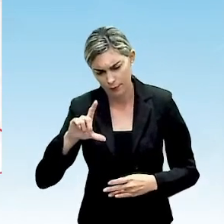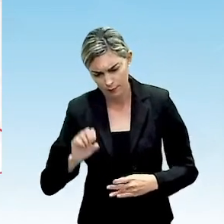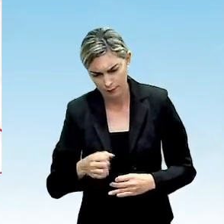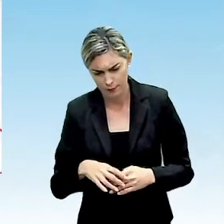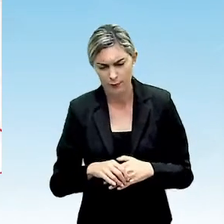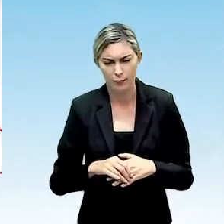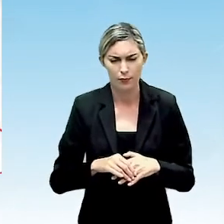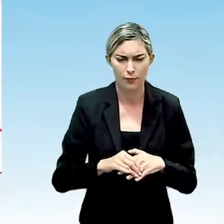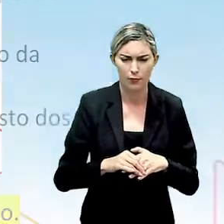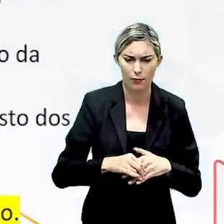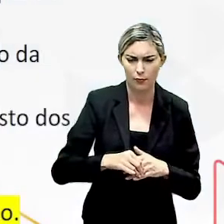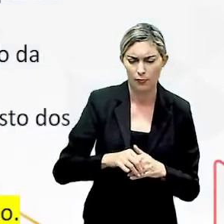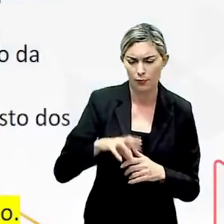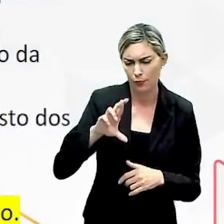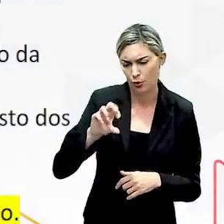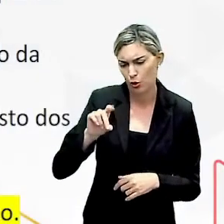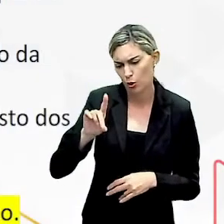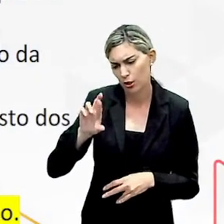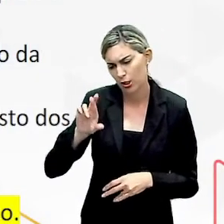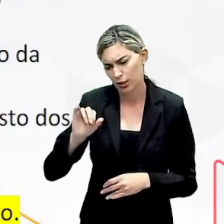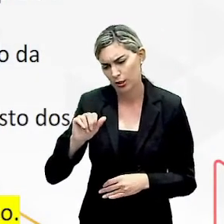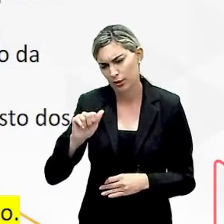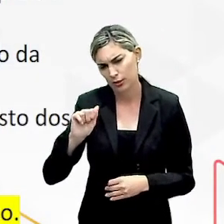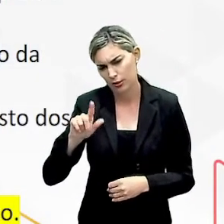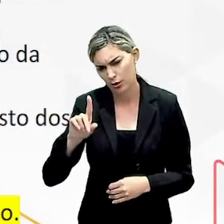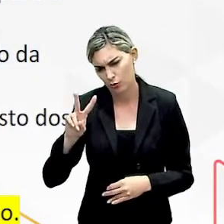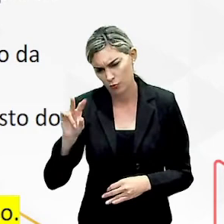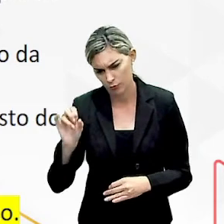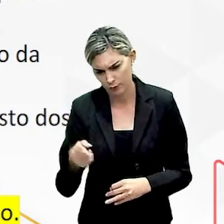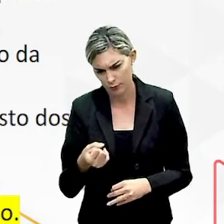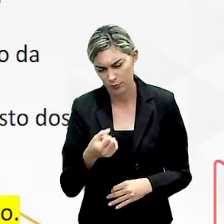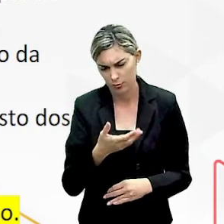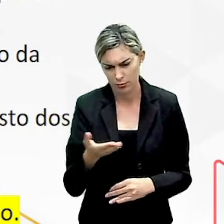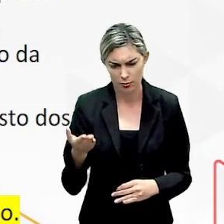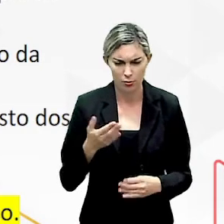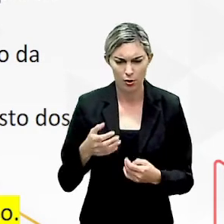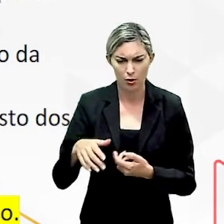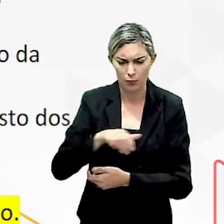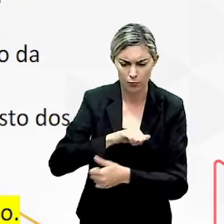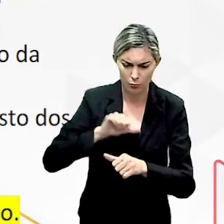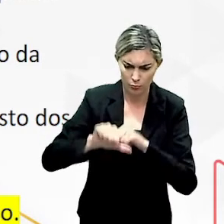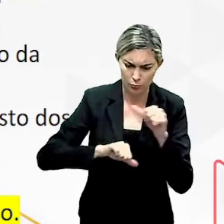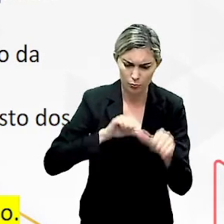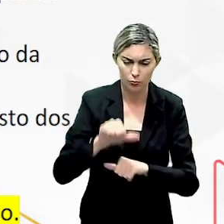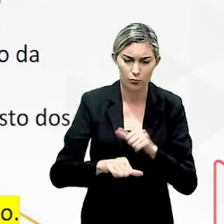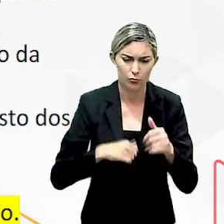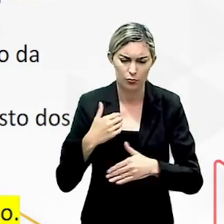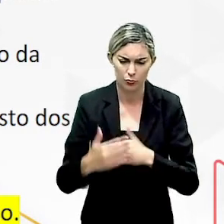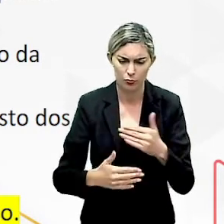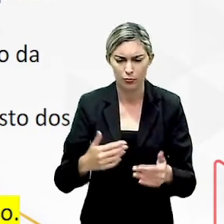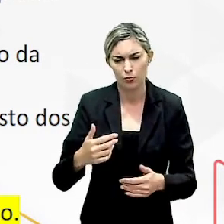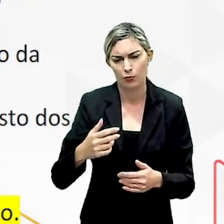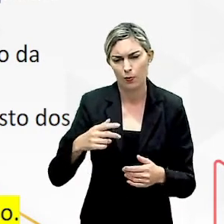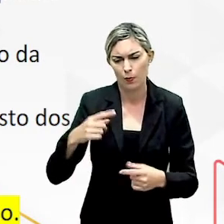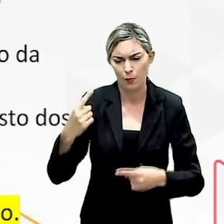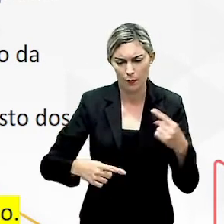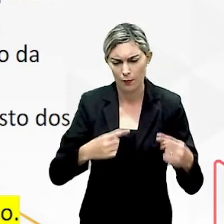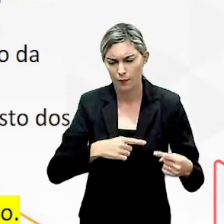aqui Rodrigues Alves. Vai ser um cara que vai fazer grandes reformas e vai gerar também grandes